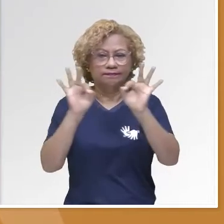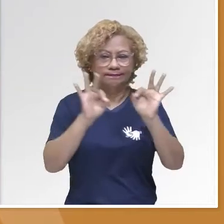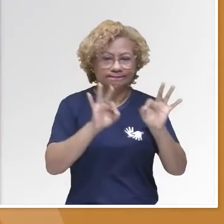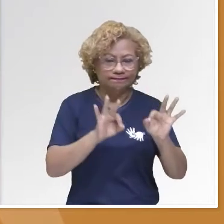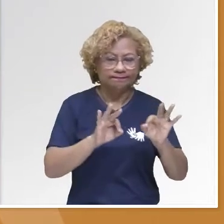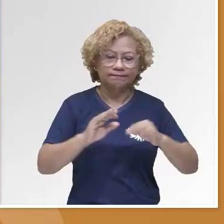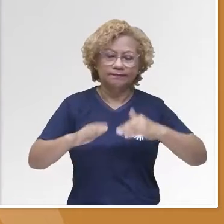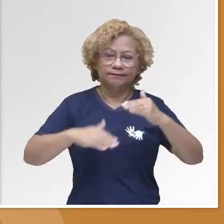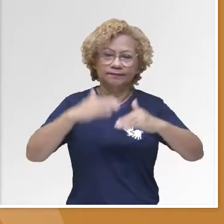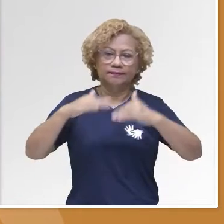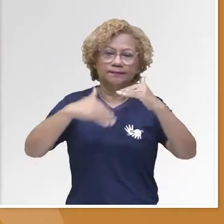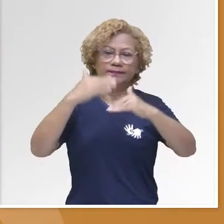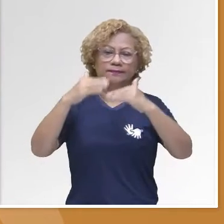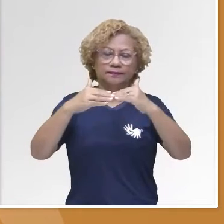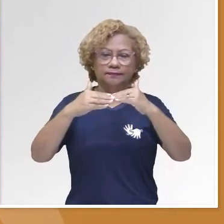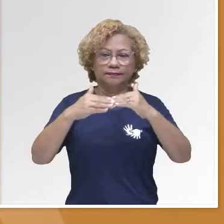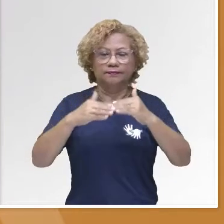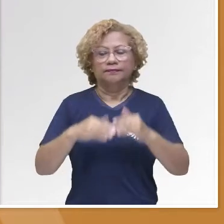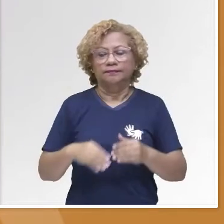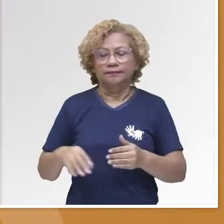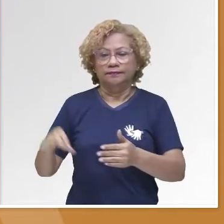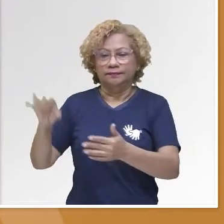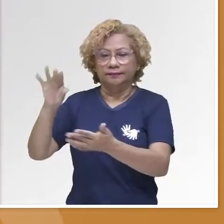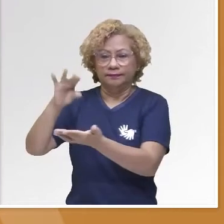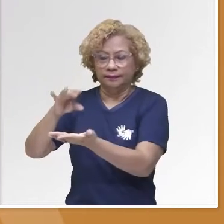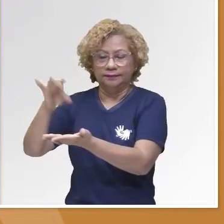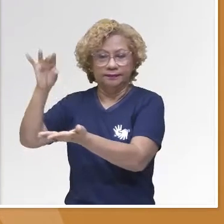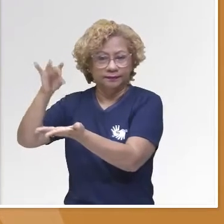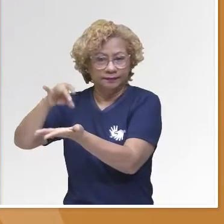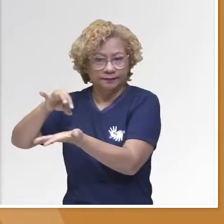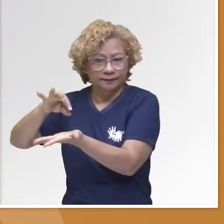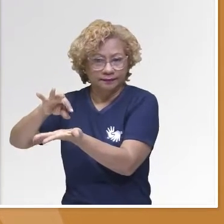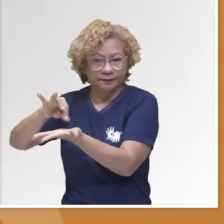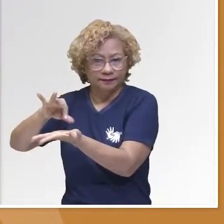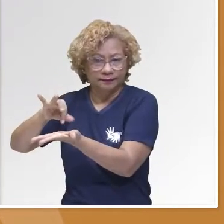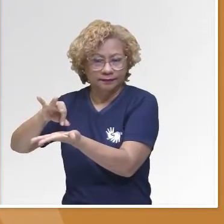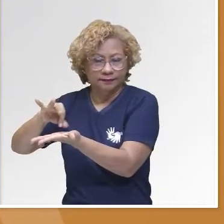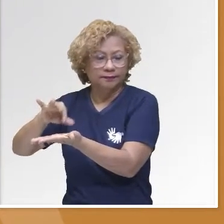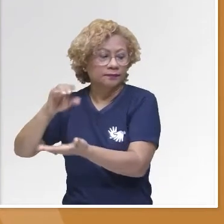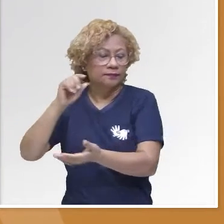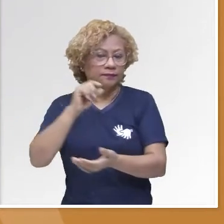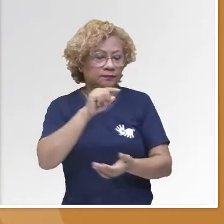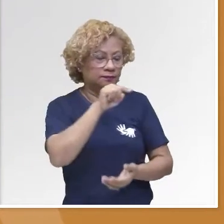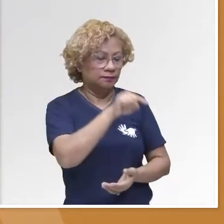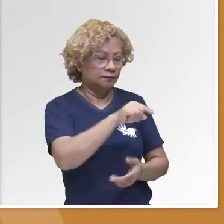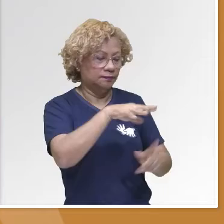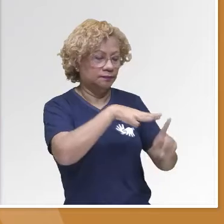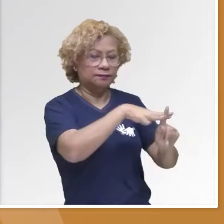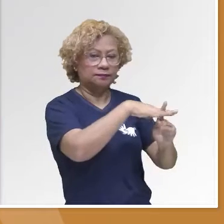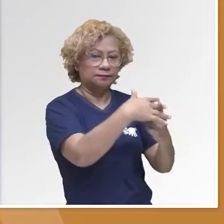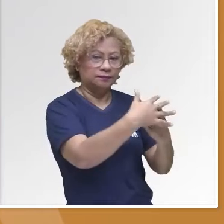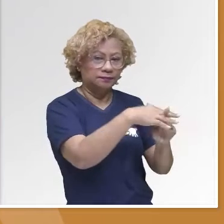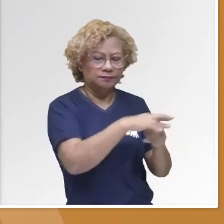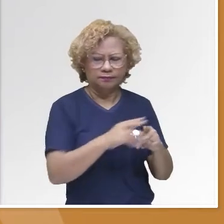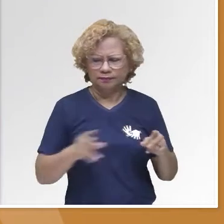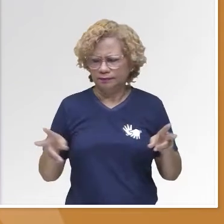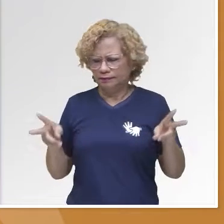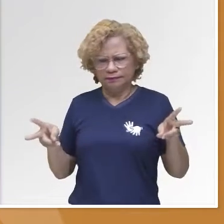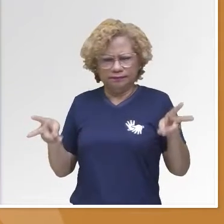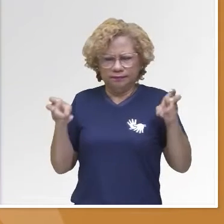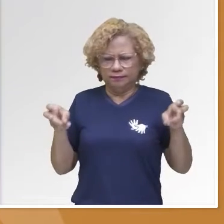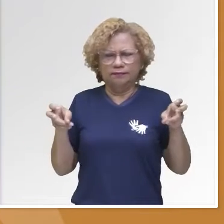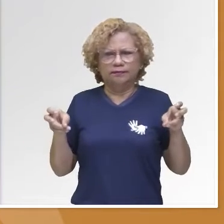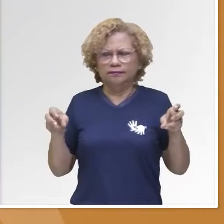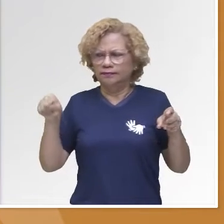desenvolvimento, tanto no capitalismo quanto no socialismo, com o fim da Guerra Fria, a gente observa que vão existir países